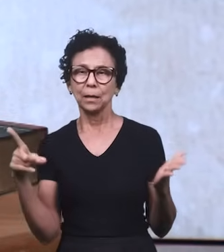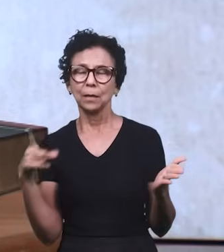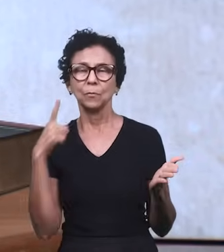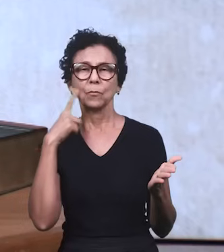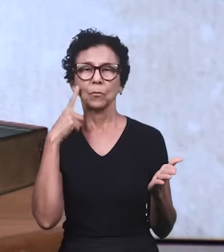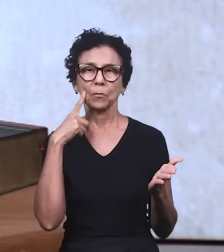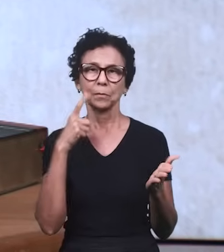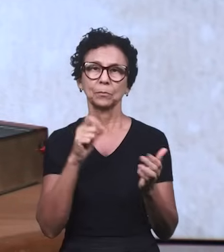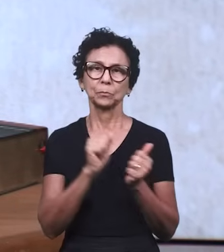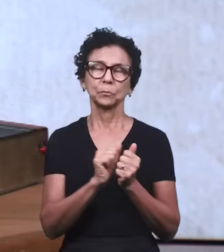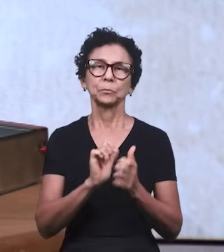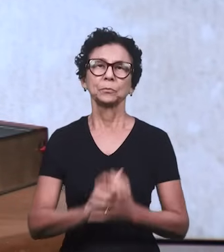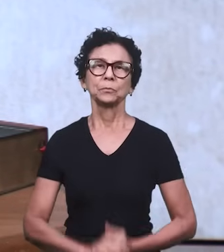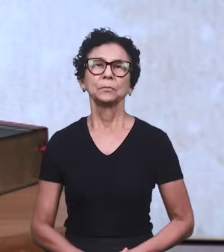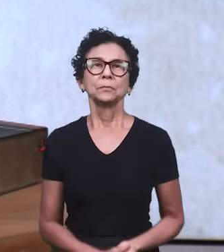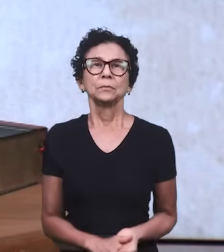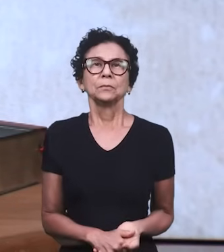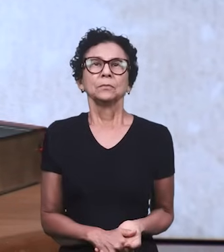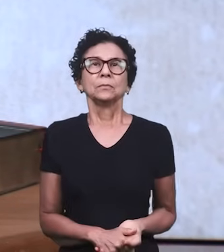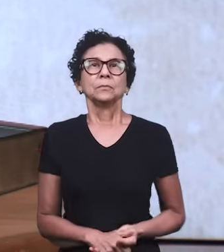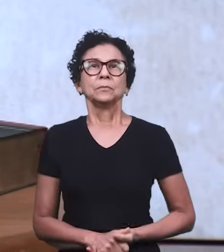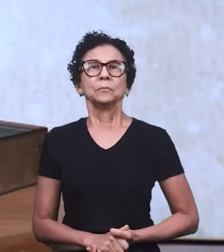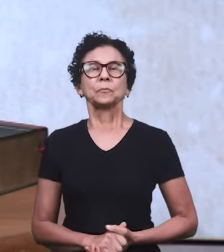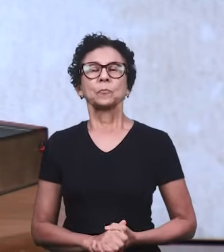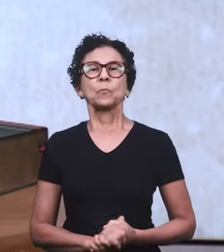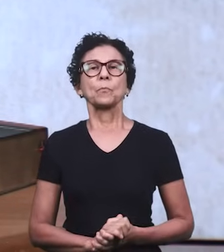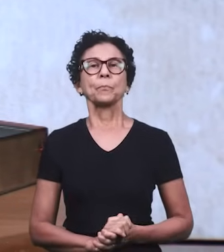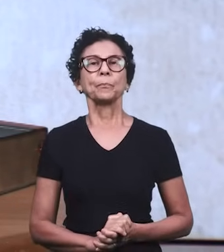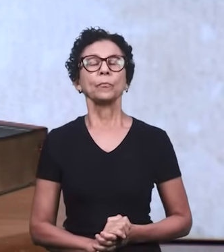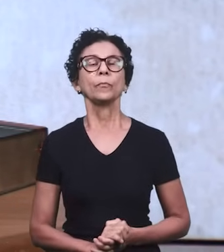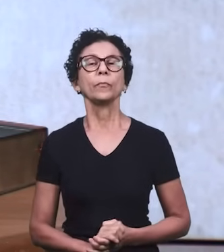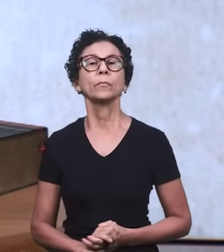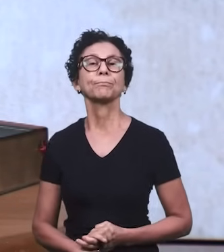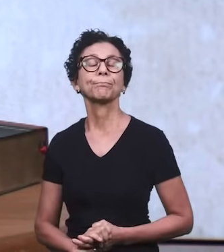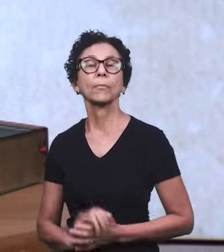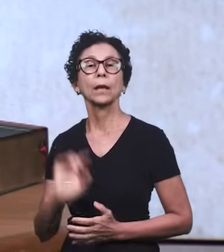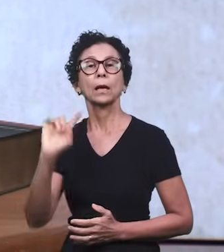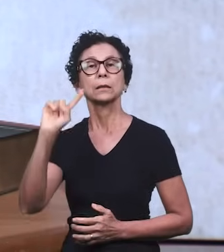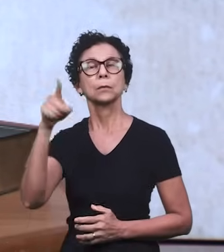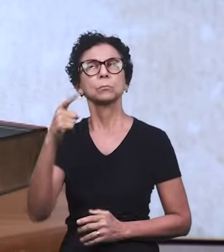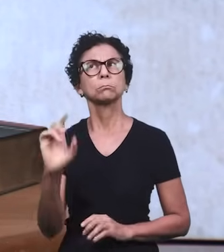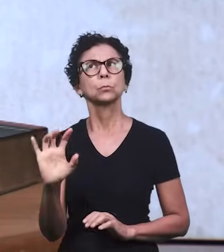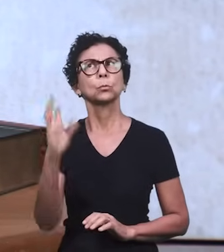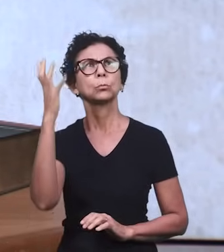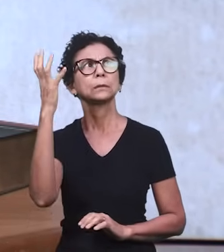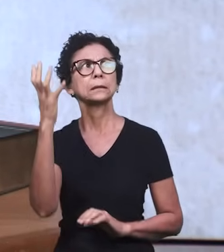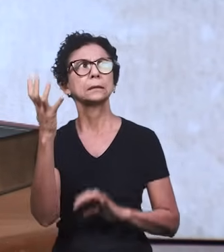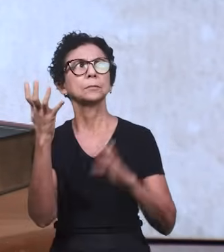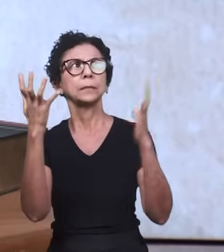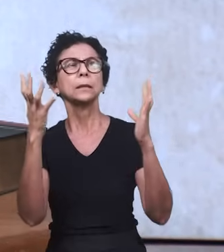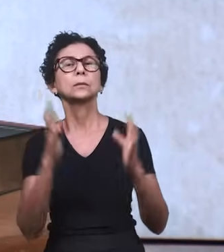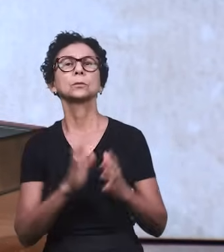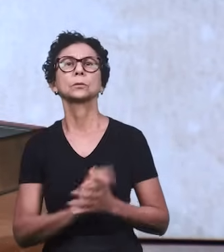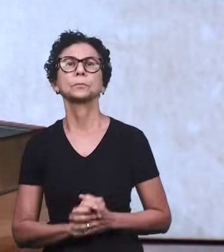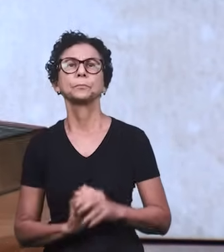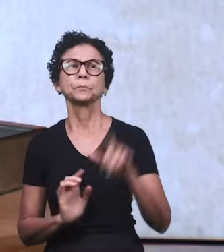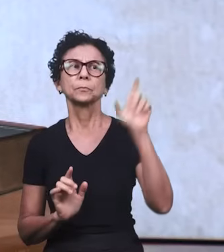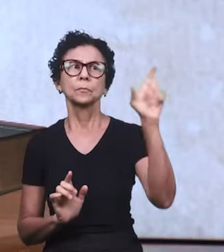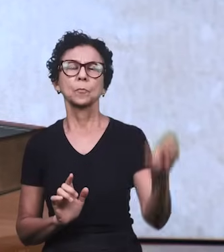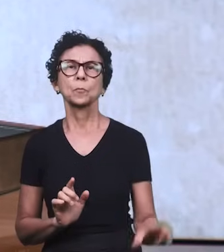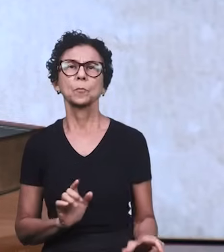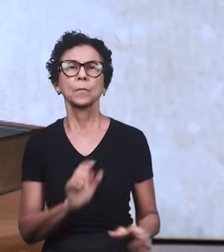juntos aqui depois destas cousas veio a palavra do senhor